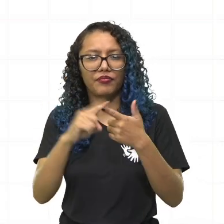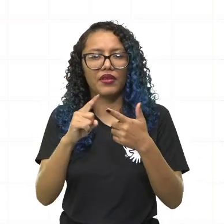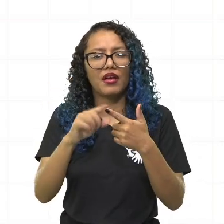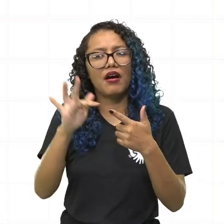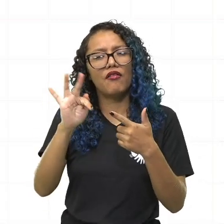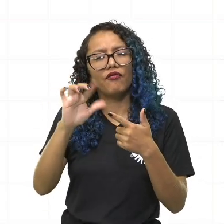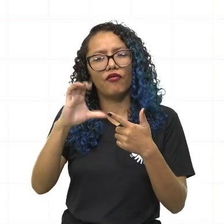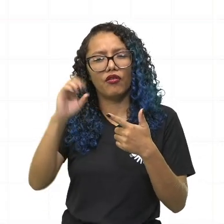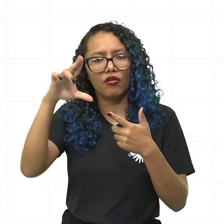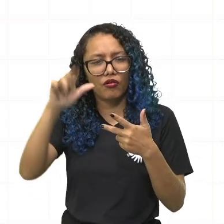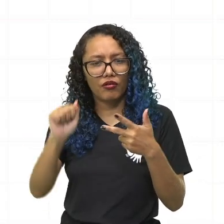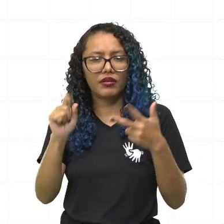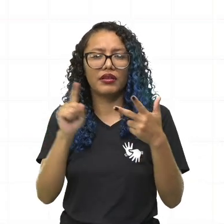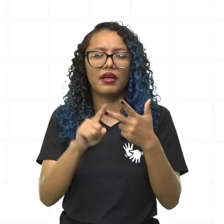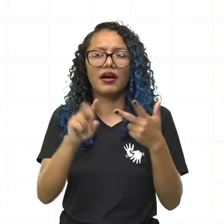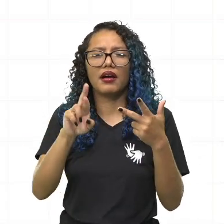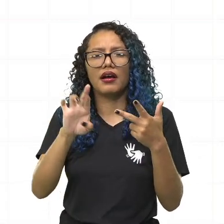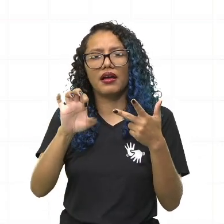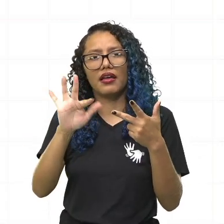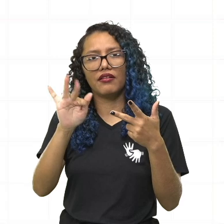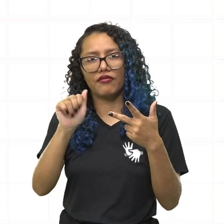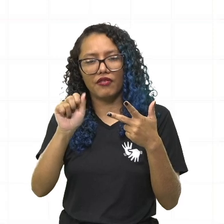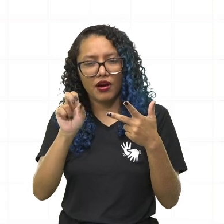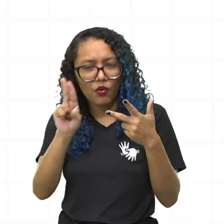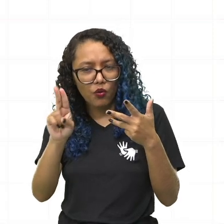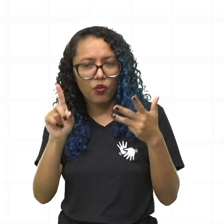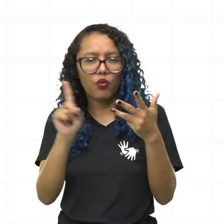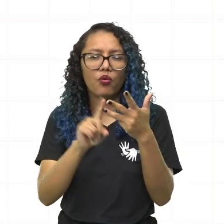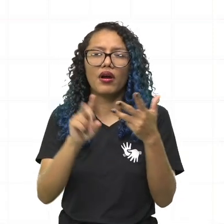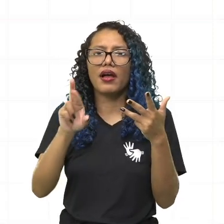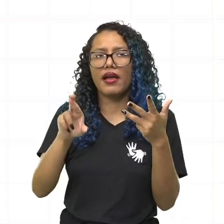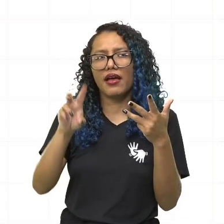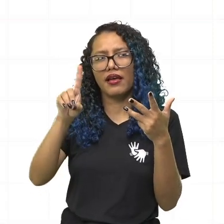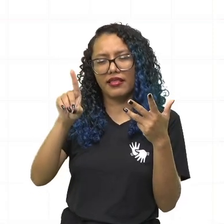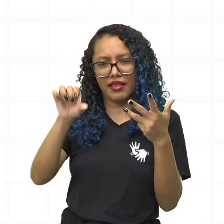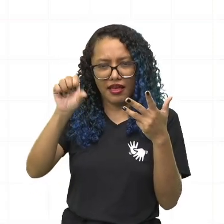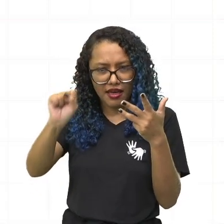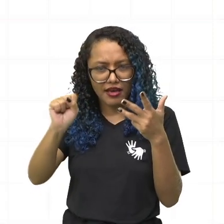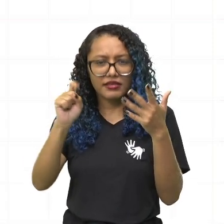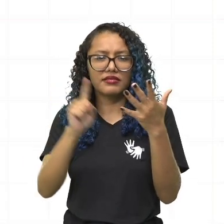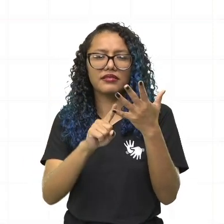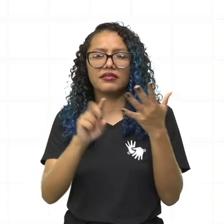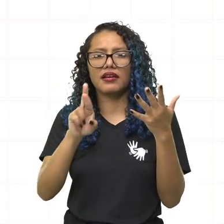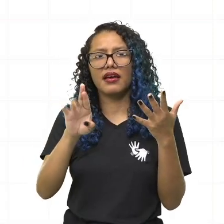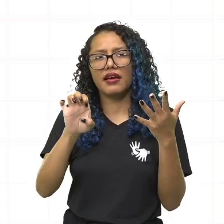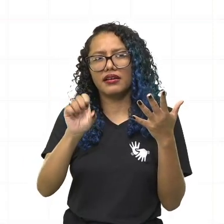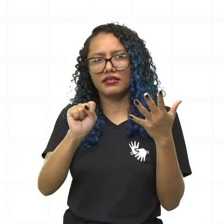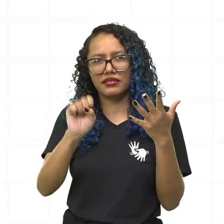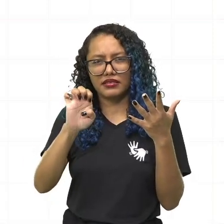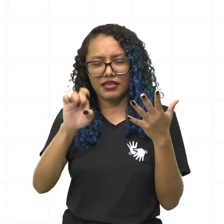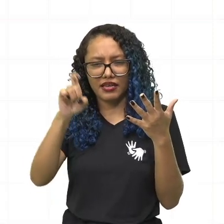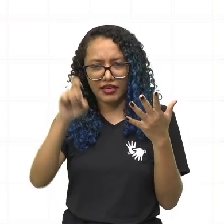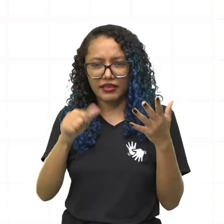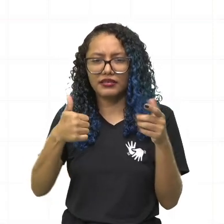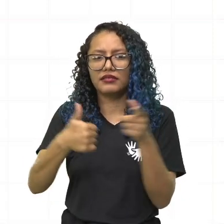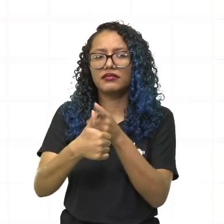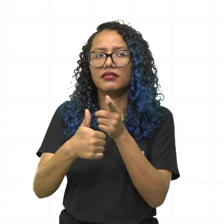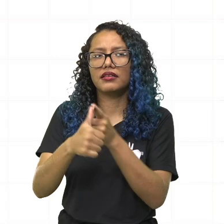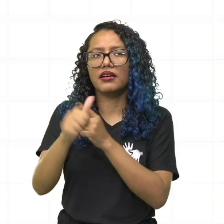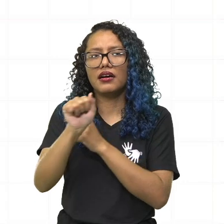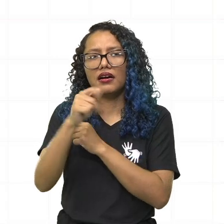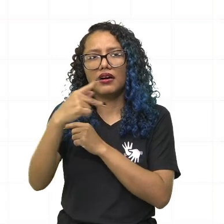nacionais, as reservas de fauna, as reservas de desenvolvimento sustentável, as reservas extrativistas, as áreas de